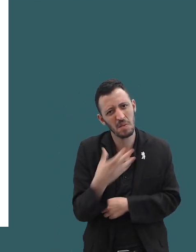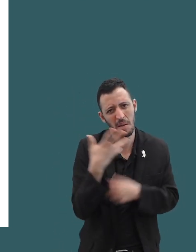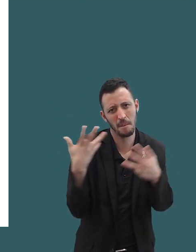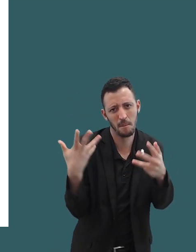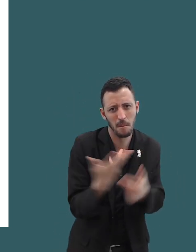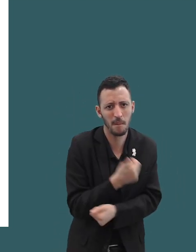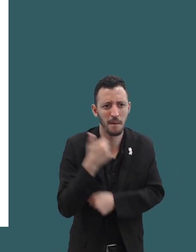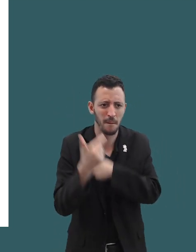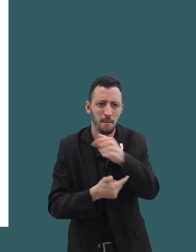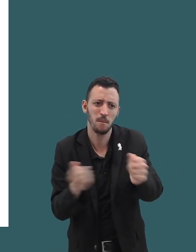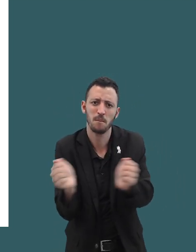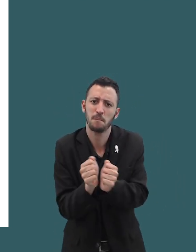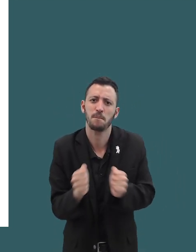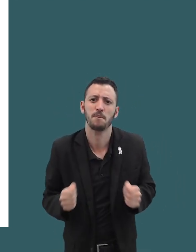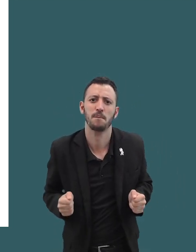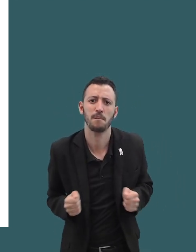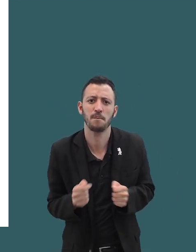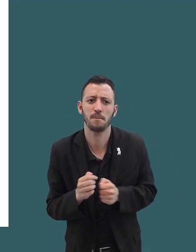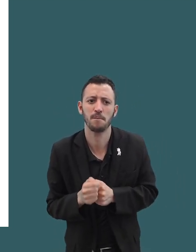estão trabalhando com